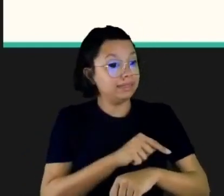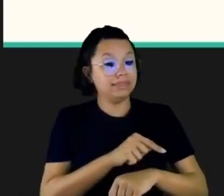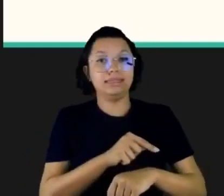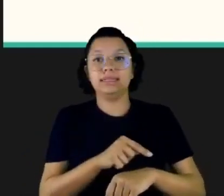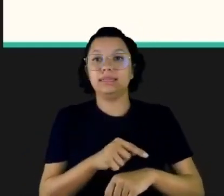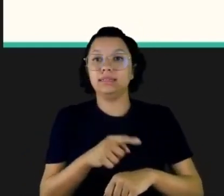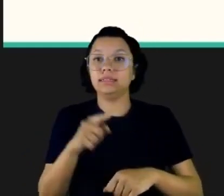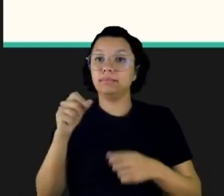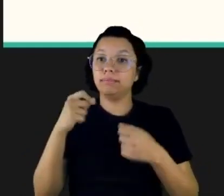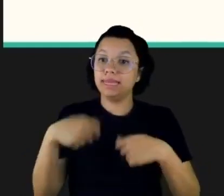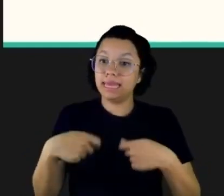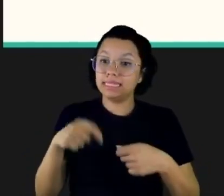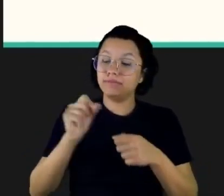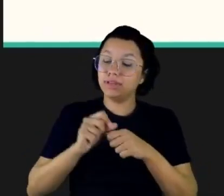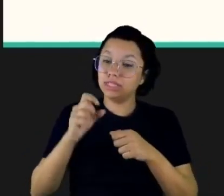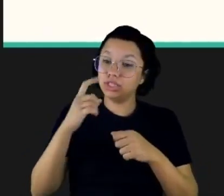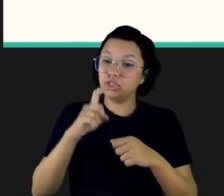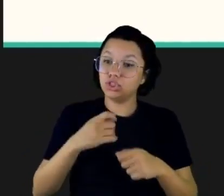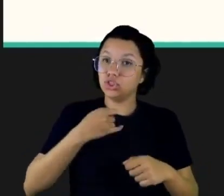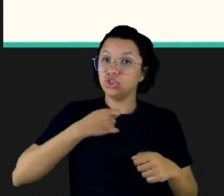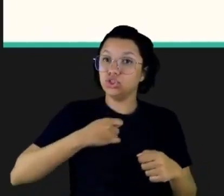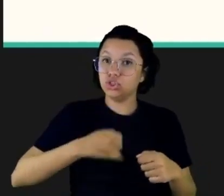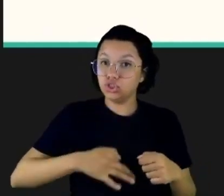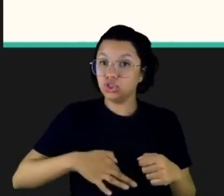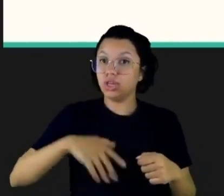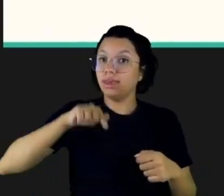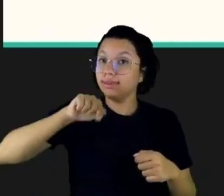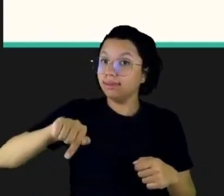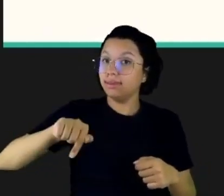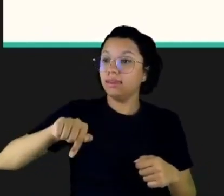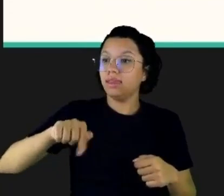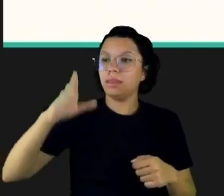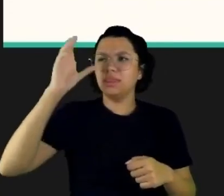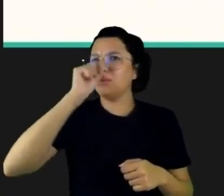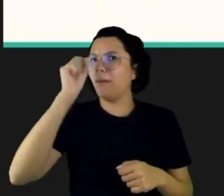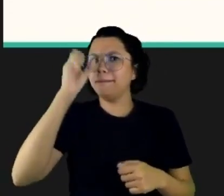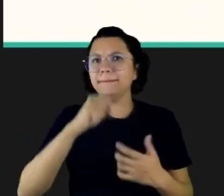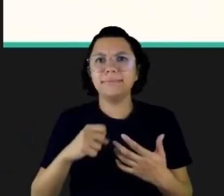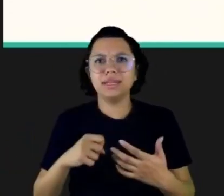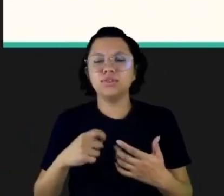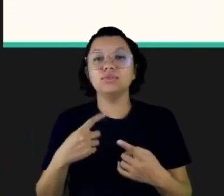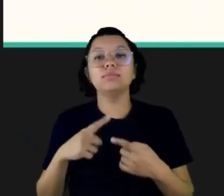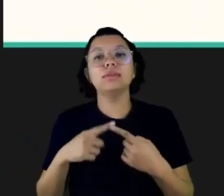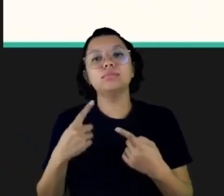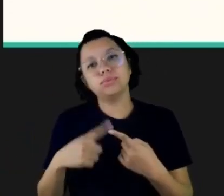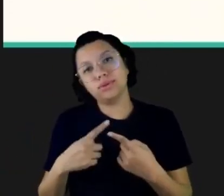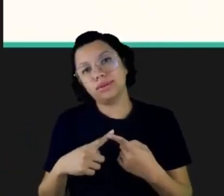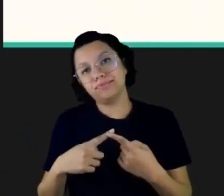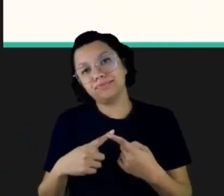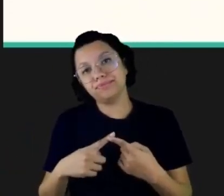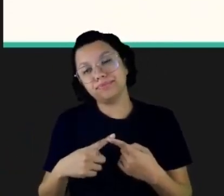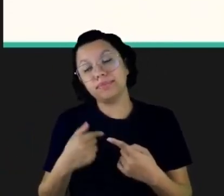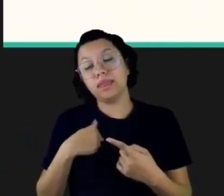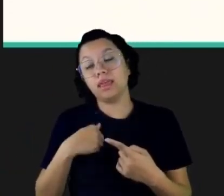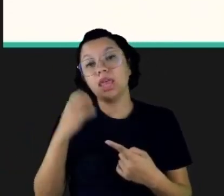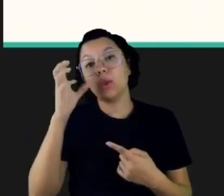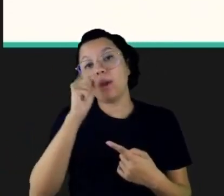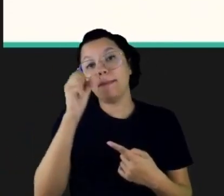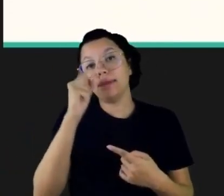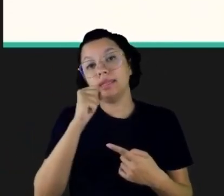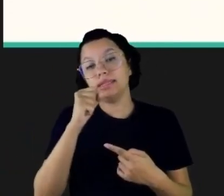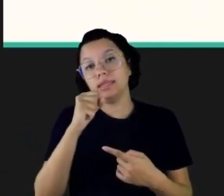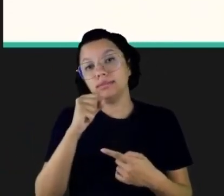aqui. Ela não aprende. Não está mais, porque ela não tem... Para eu aprender, eu não dependo da aquisição